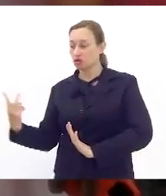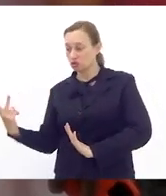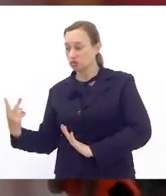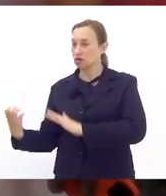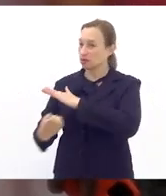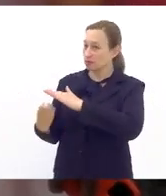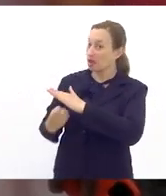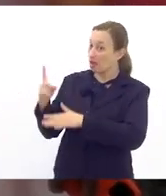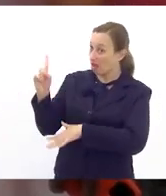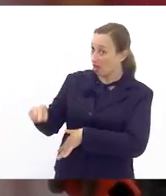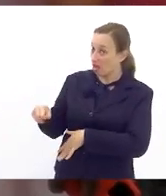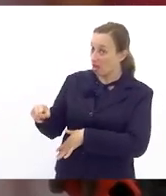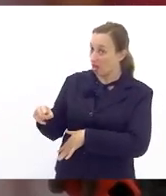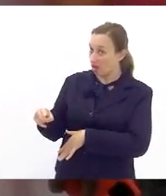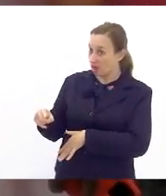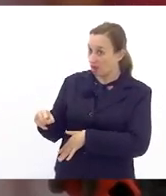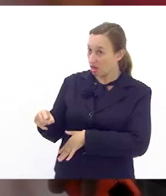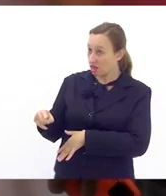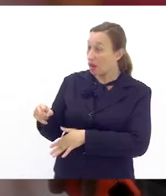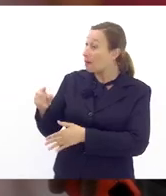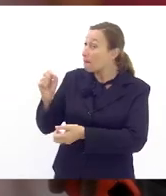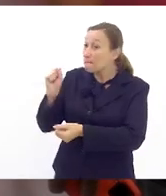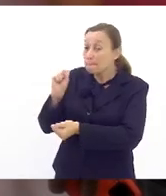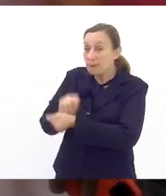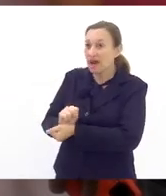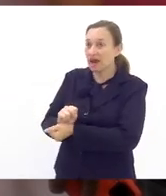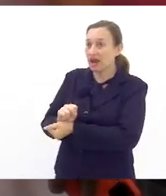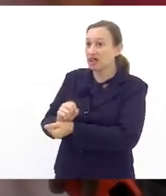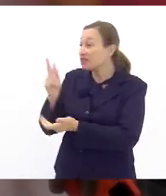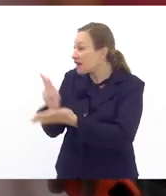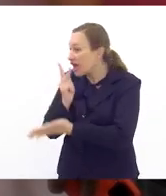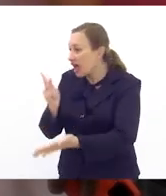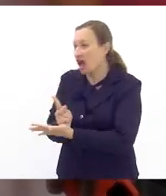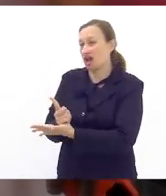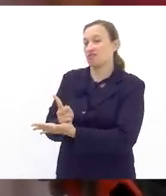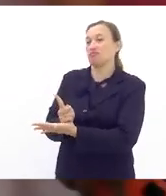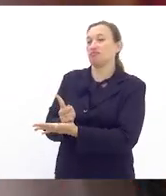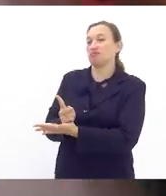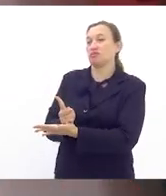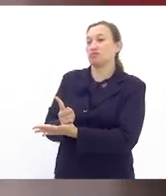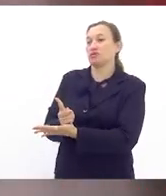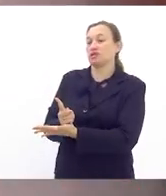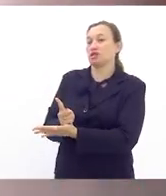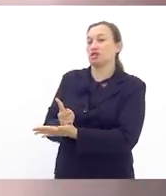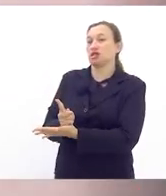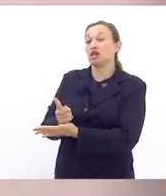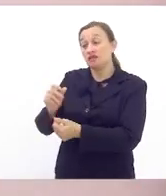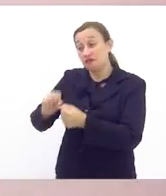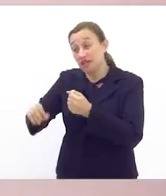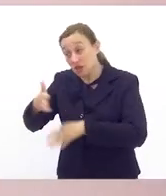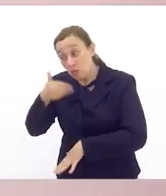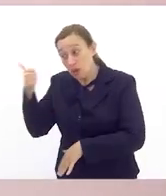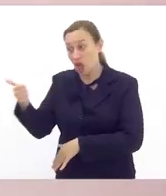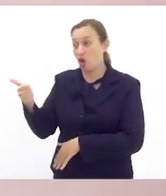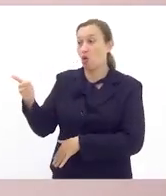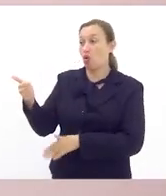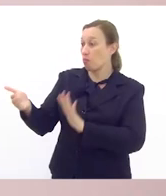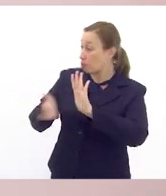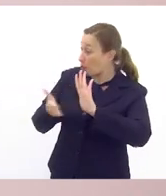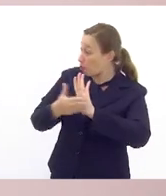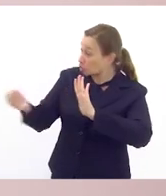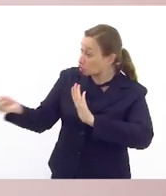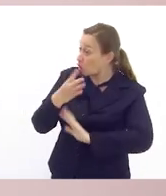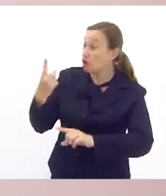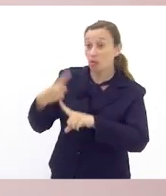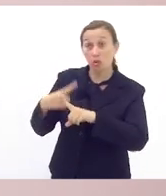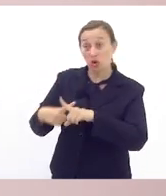é arquivar o que vocês estão fazendo arquivar não deletar que vai aprender com os erros e trazer uma nova proposta porque